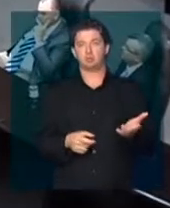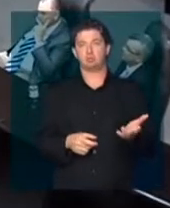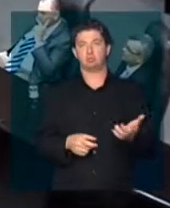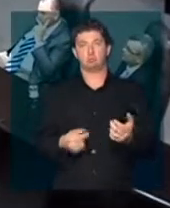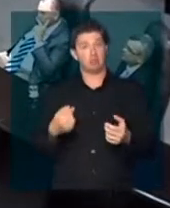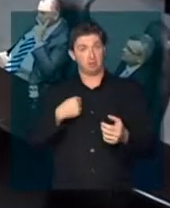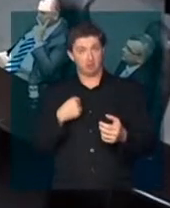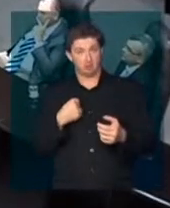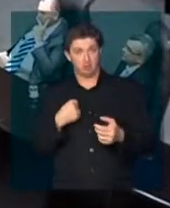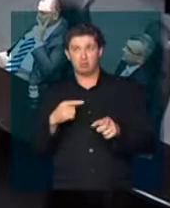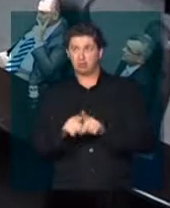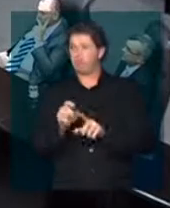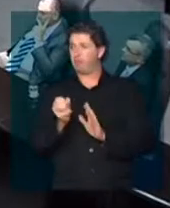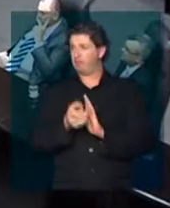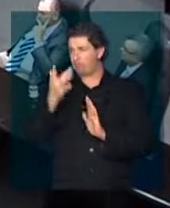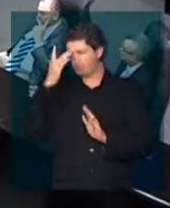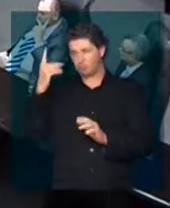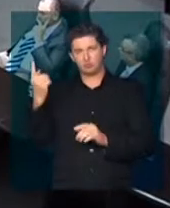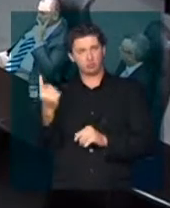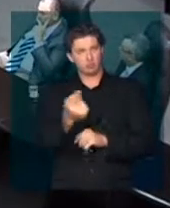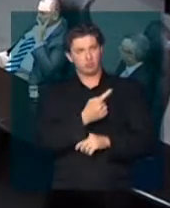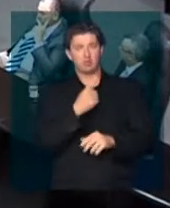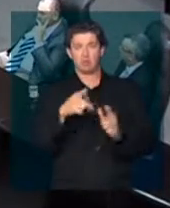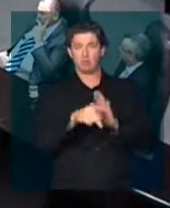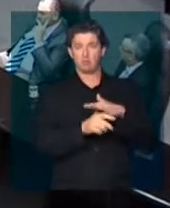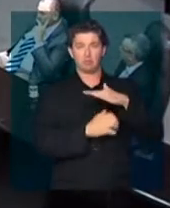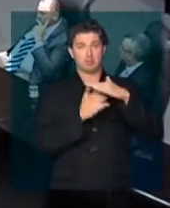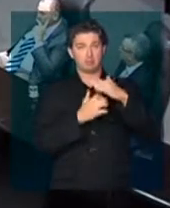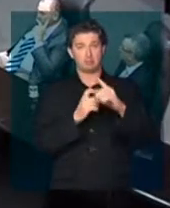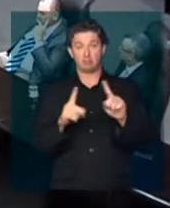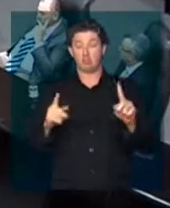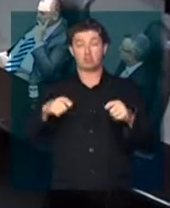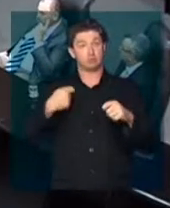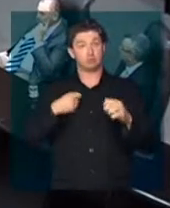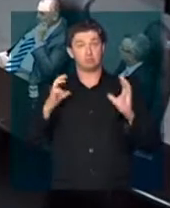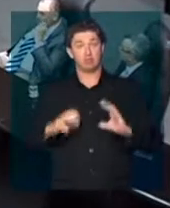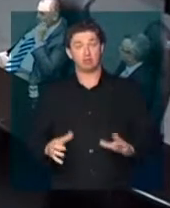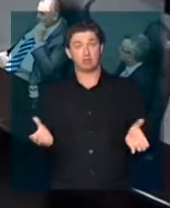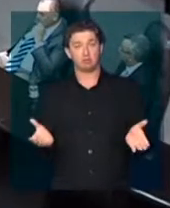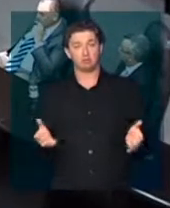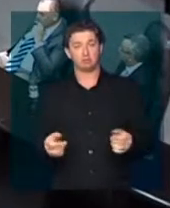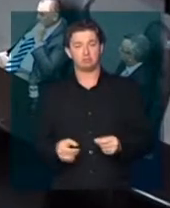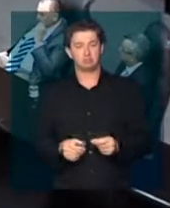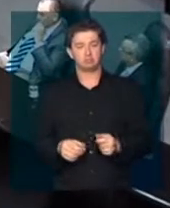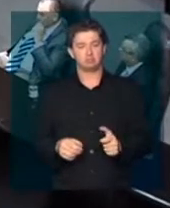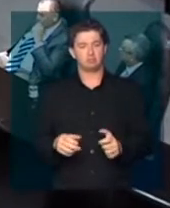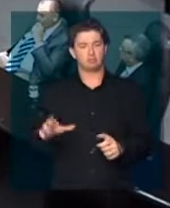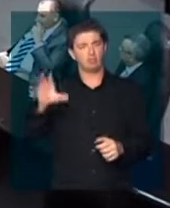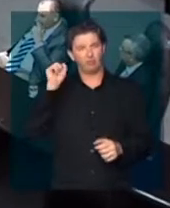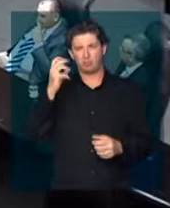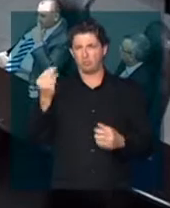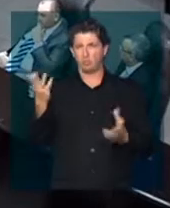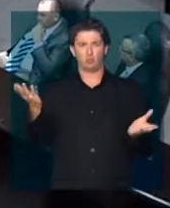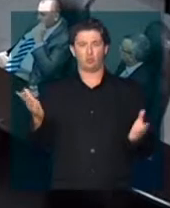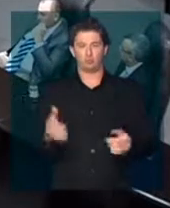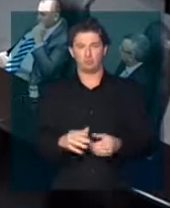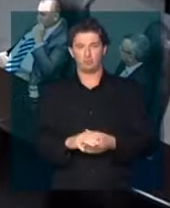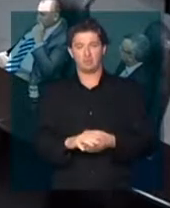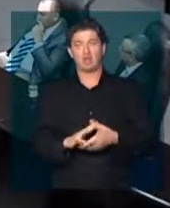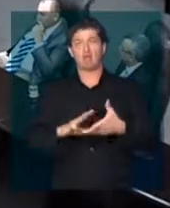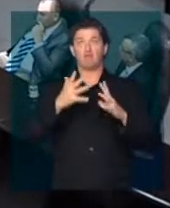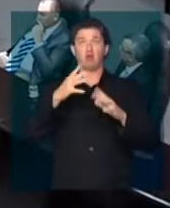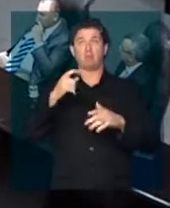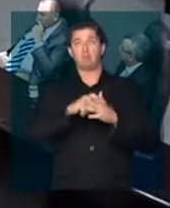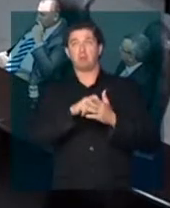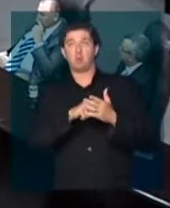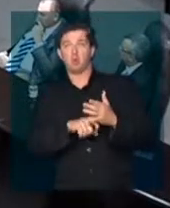e muitos aqui também que têm a sua origem no setor empresarial, mas como cidadãos, já ouvimos tanto isso. Reforma